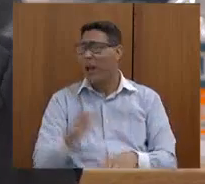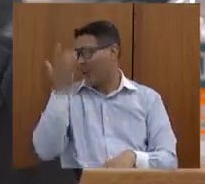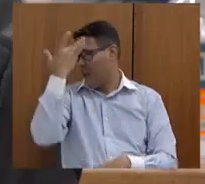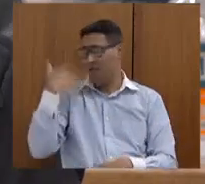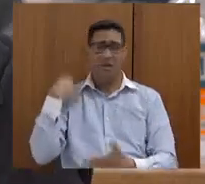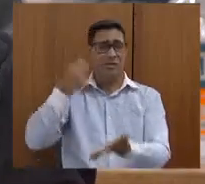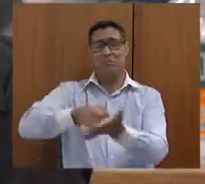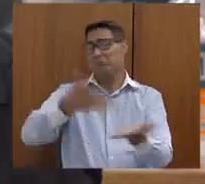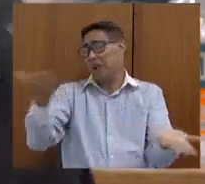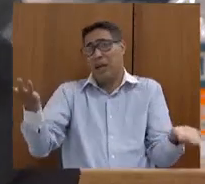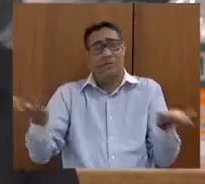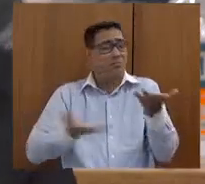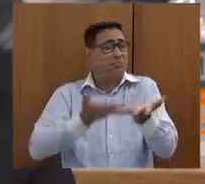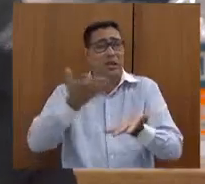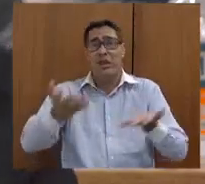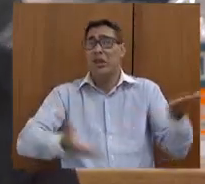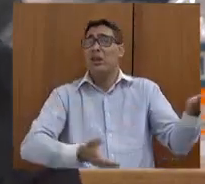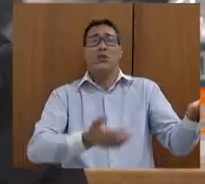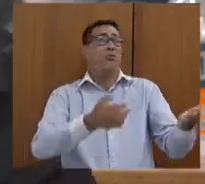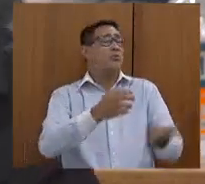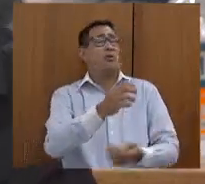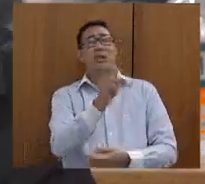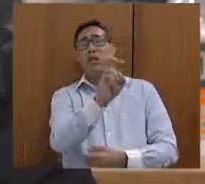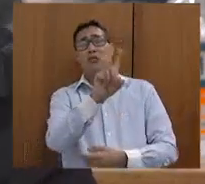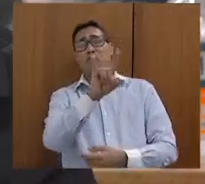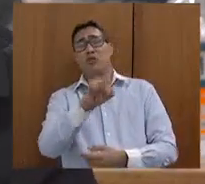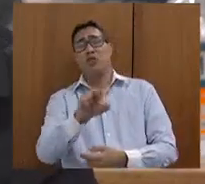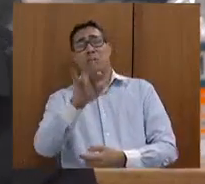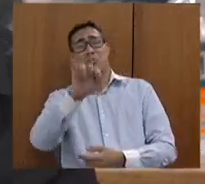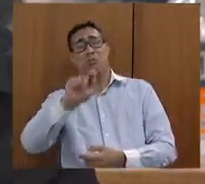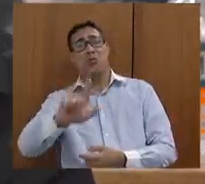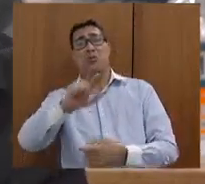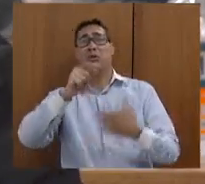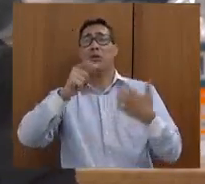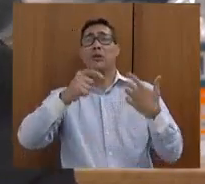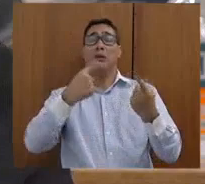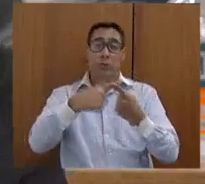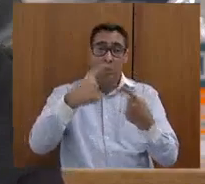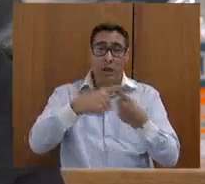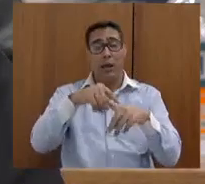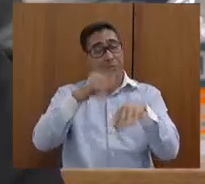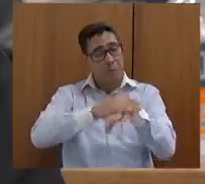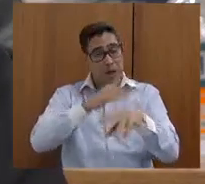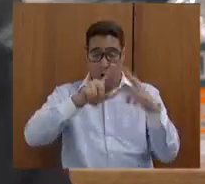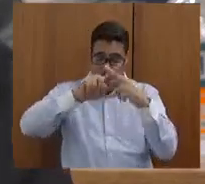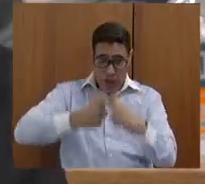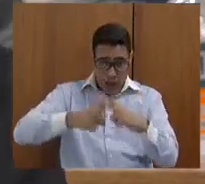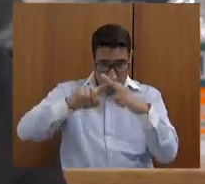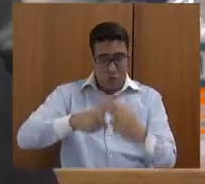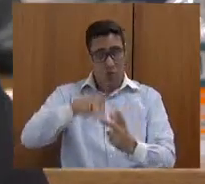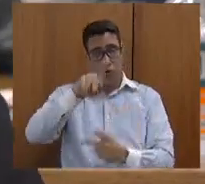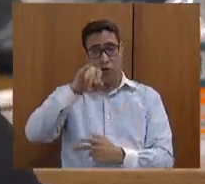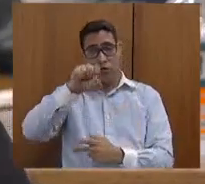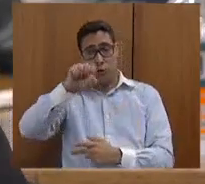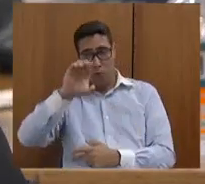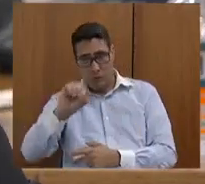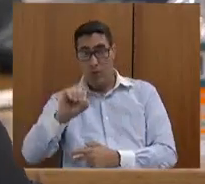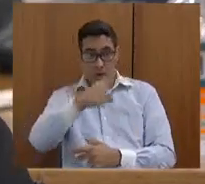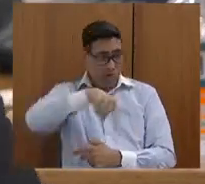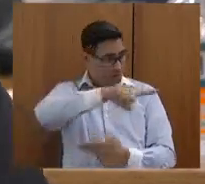pagar a gente no primeiro quinto dia útil Porque mesmo com o reajuste do piso que nós